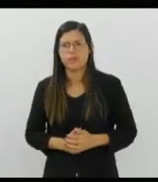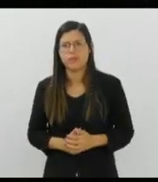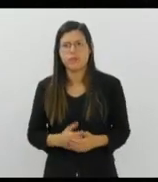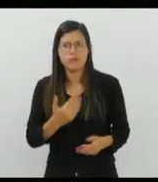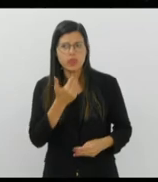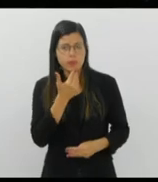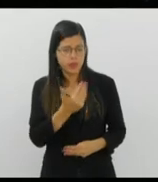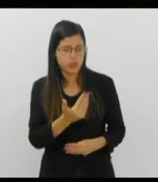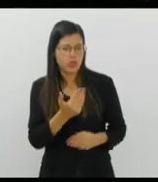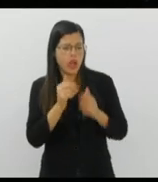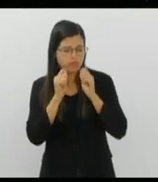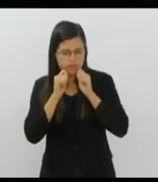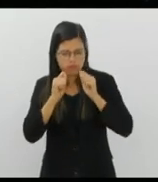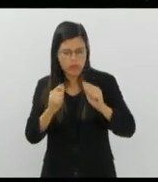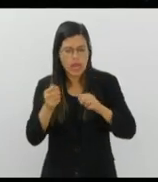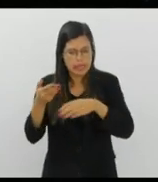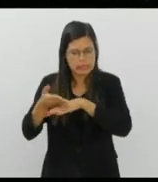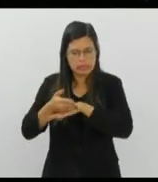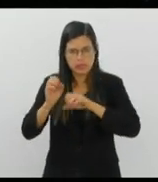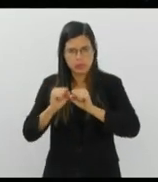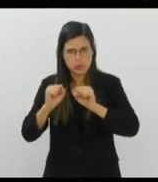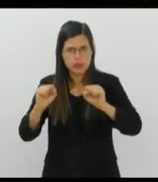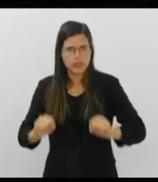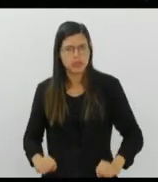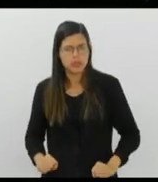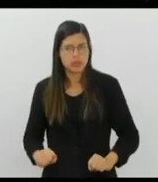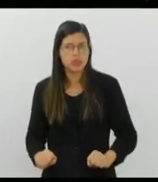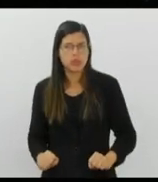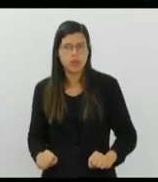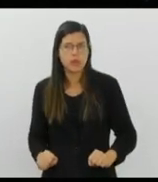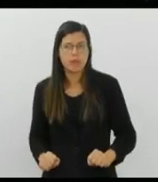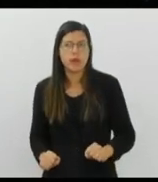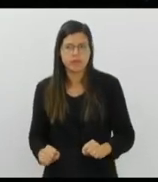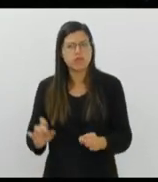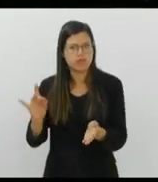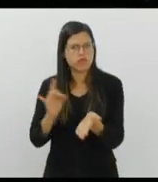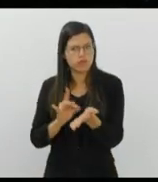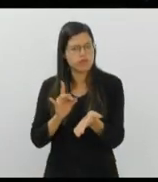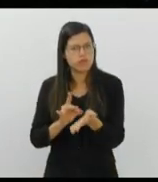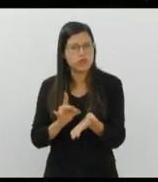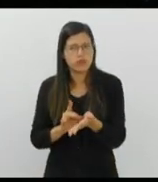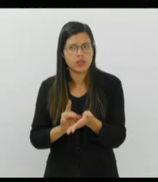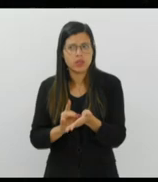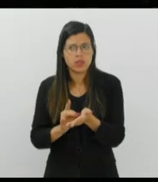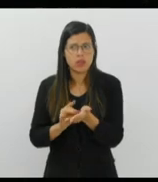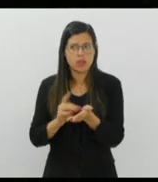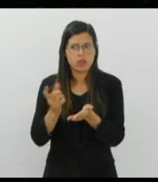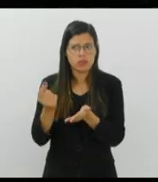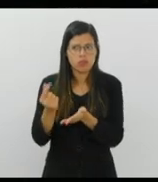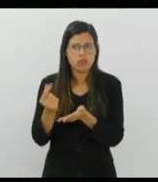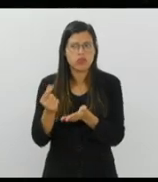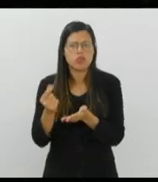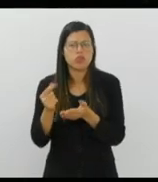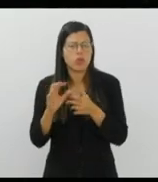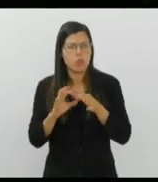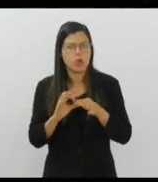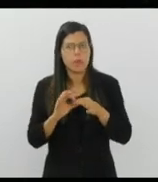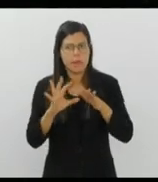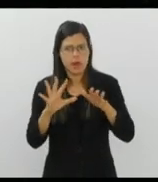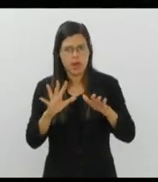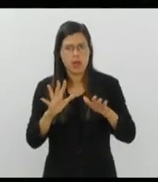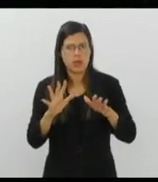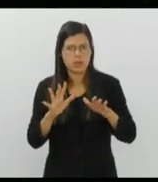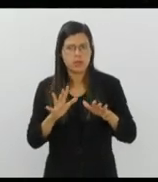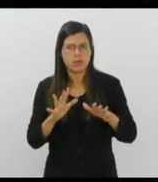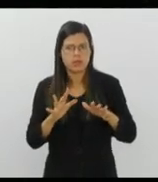minha assessoria entrar no sistema e é verdade, os recursos foram desbloqueados. Também estamos